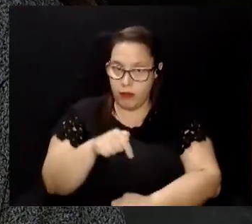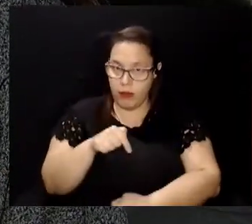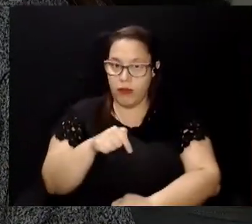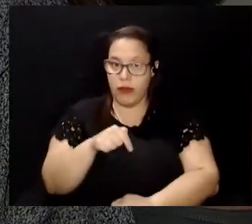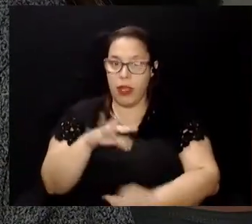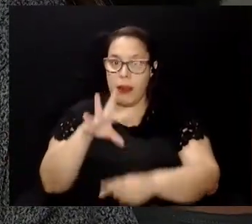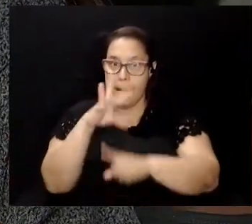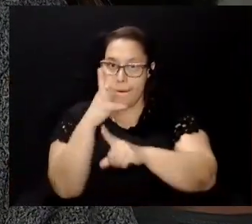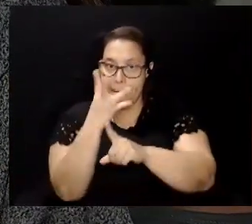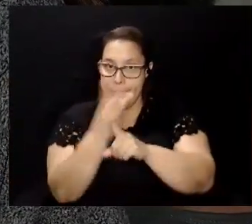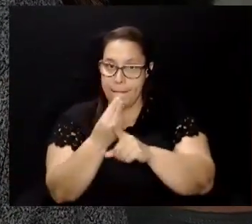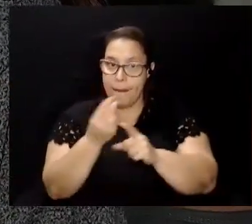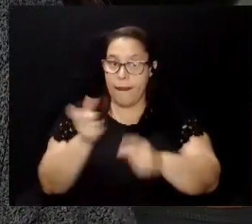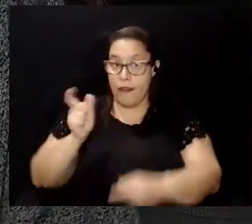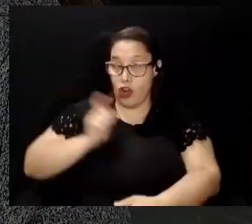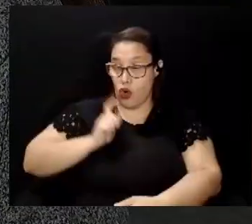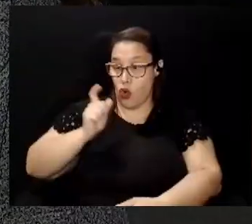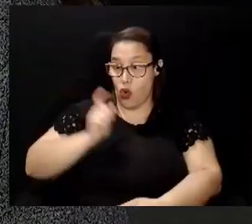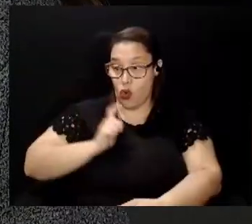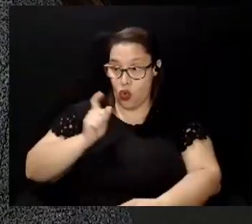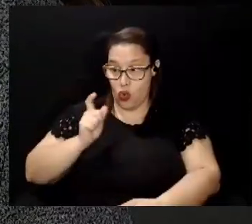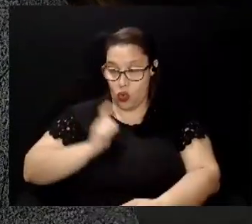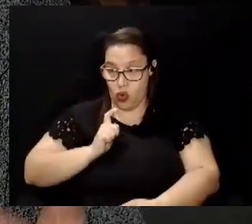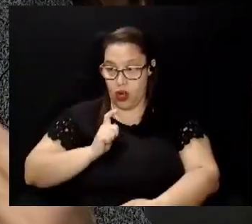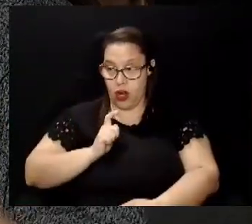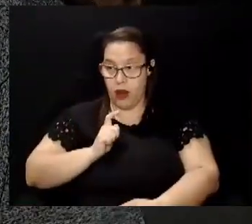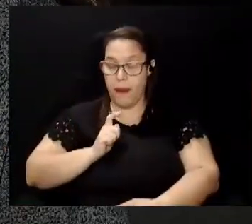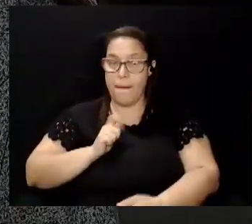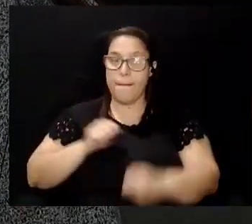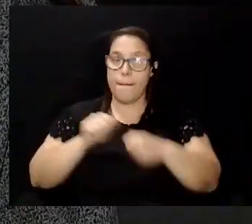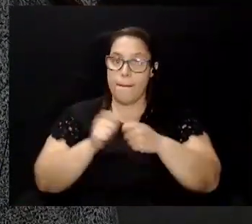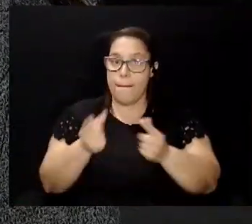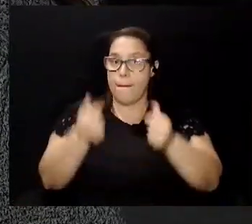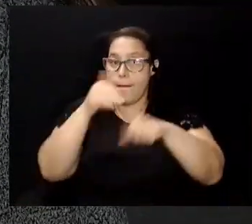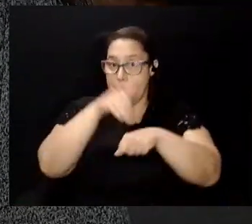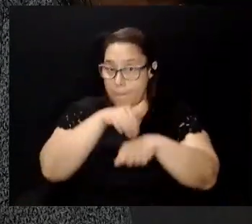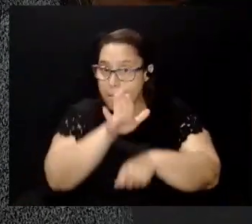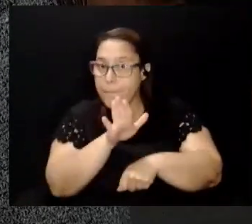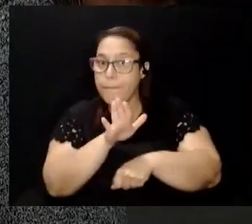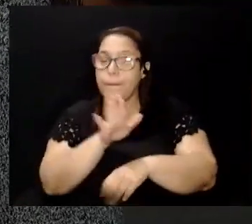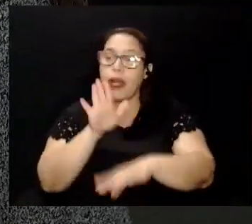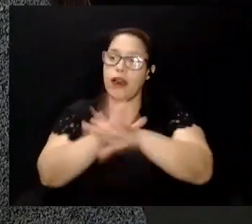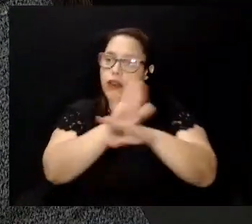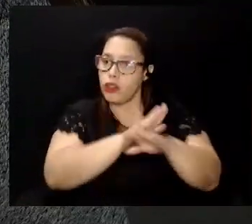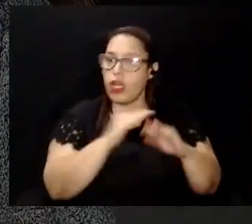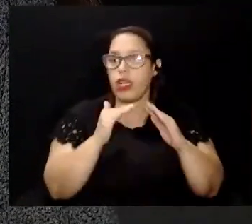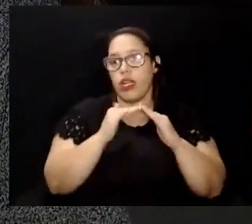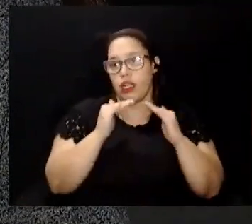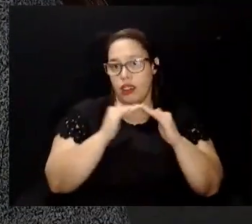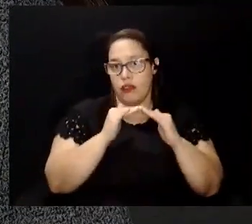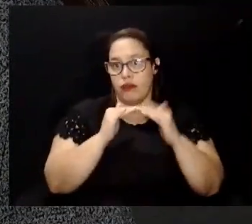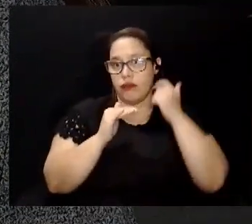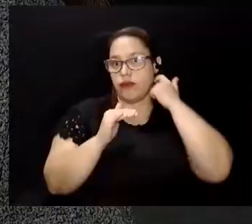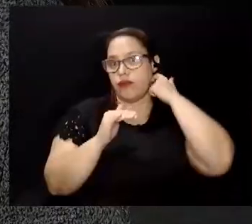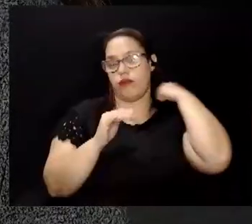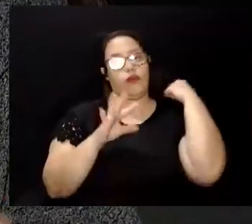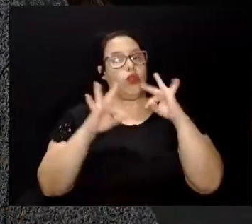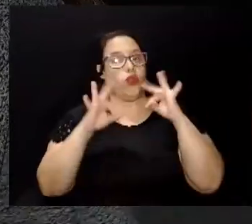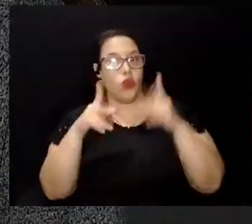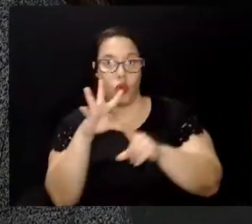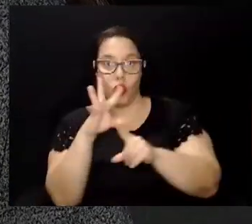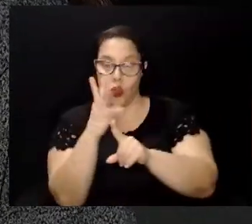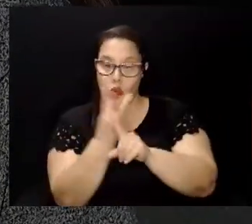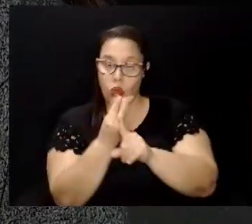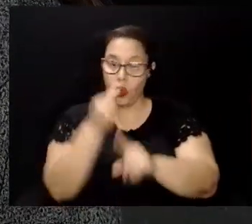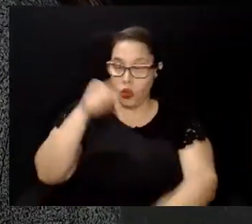faz aqui é artesanato lucrativo. Então é para fazer disso uma fonte de renda para ajudar em casa. Então todos